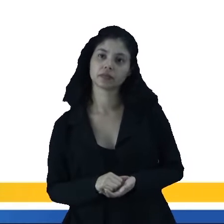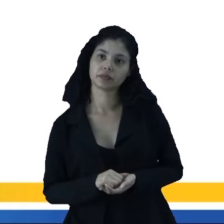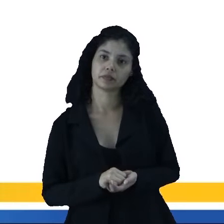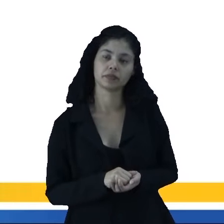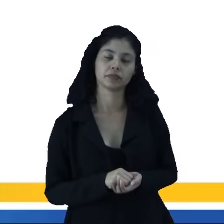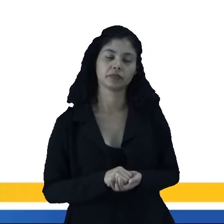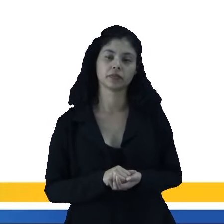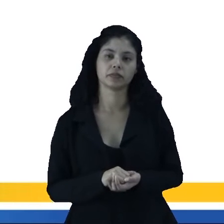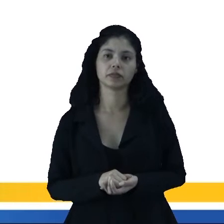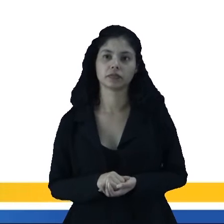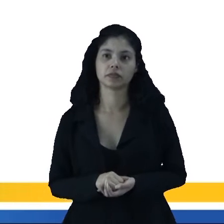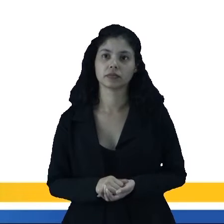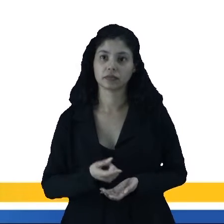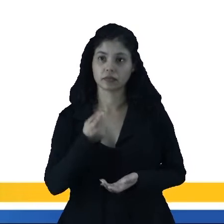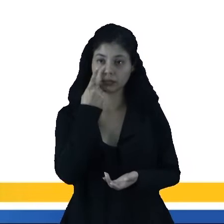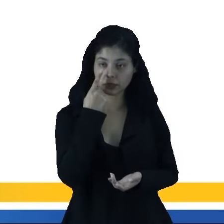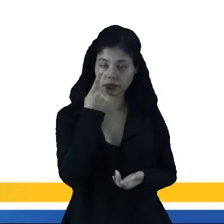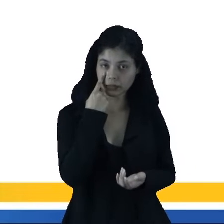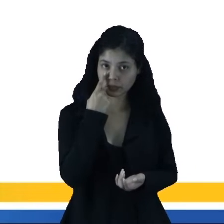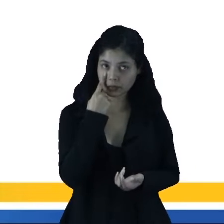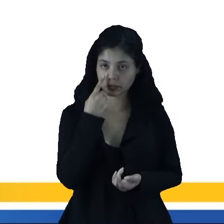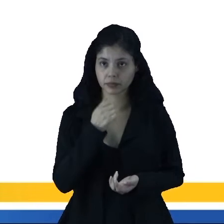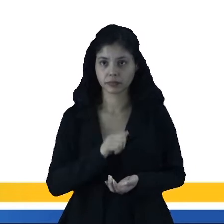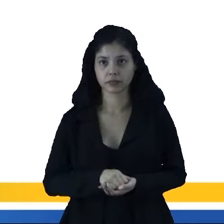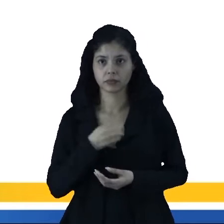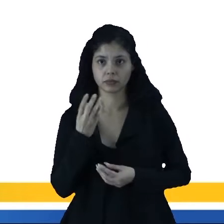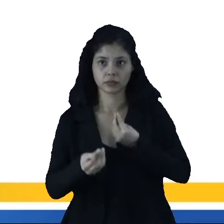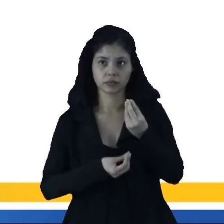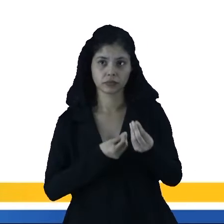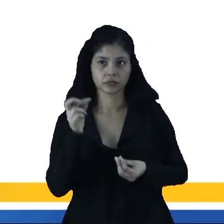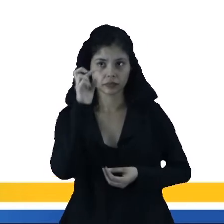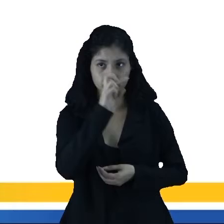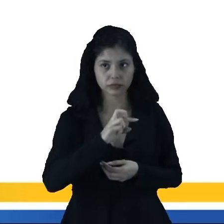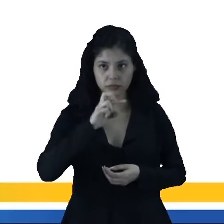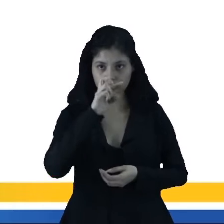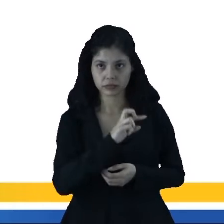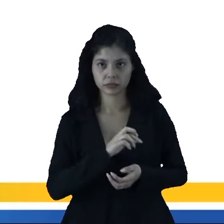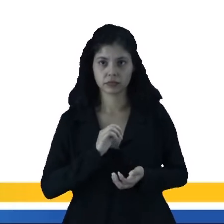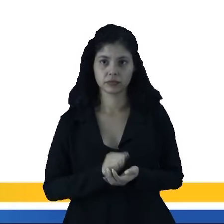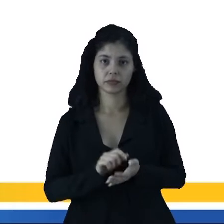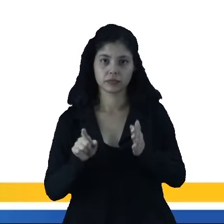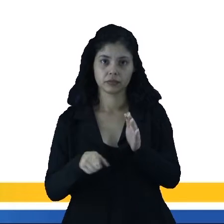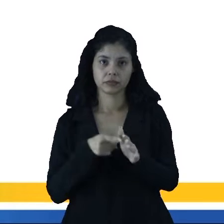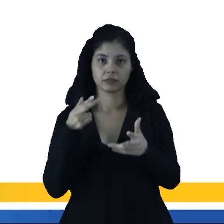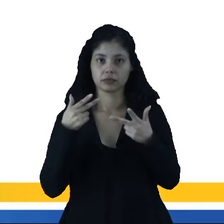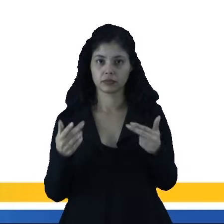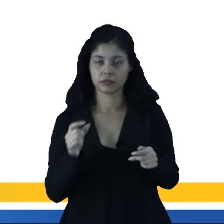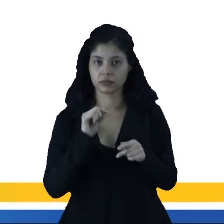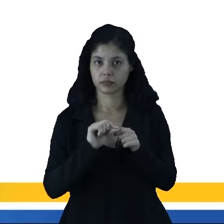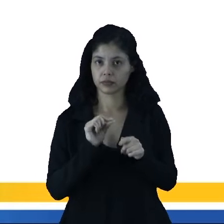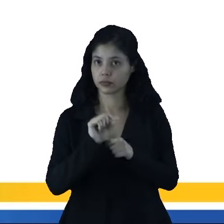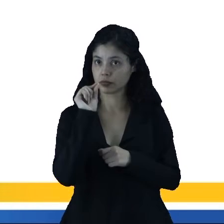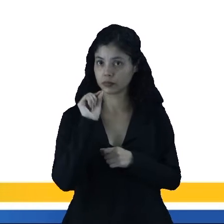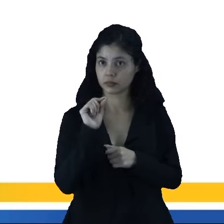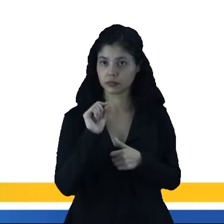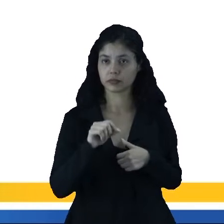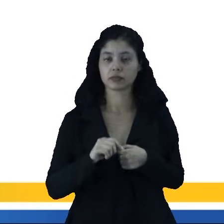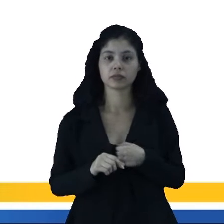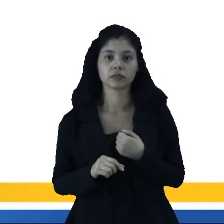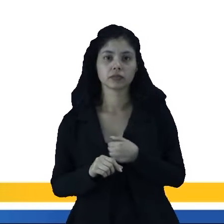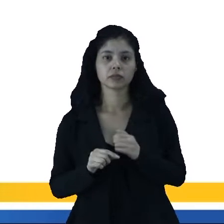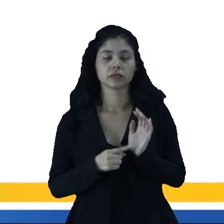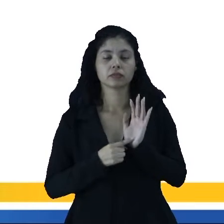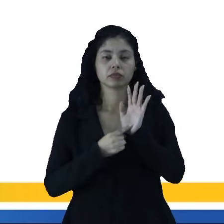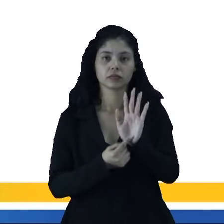e aí você vai olhar para ele, e como é que você analisa um heredograma? A primeira coisa que você faz é fazer